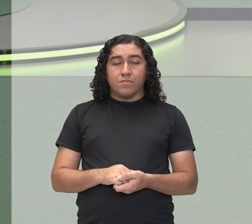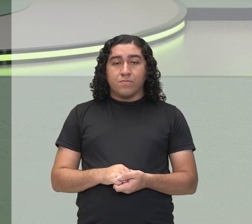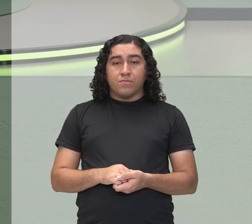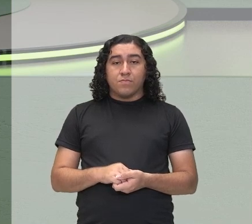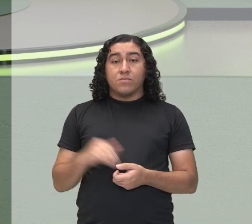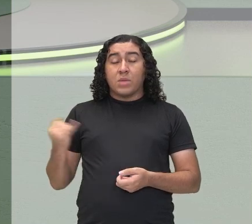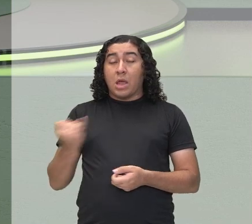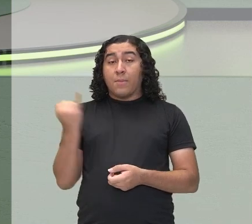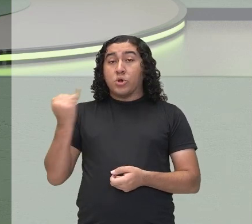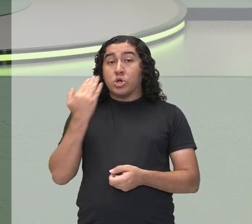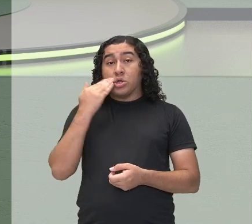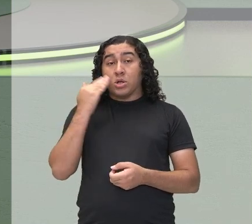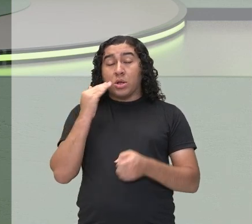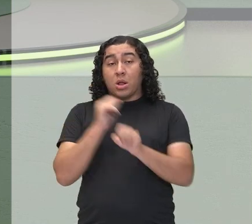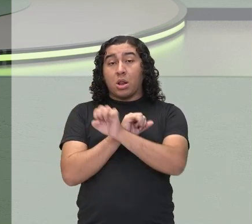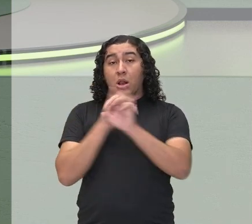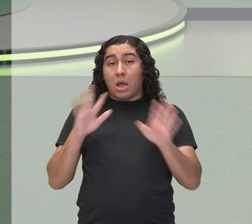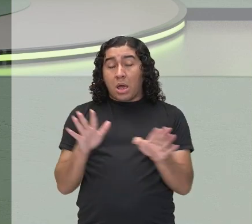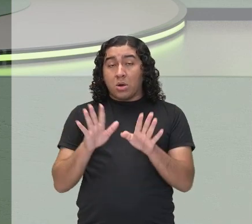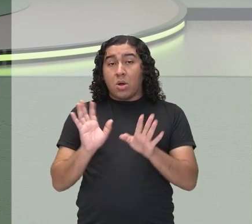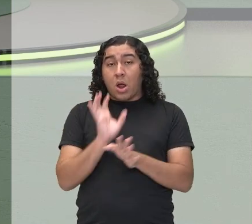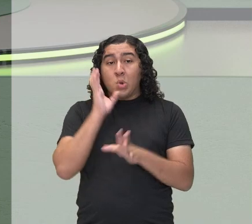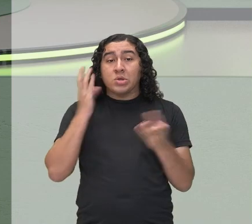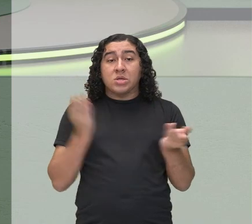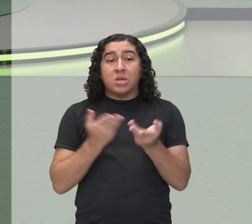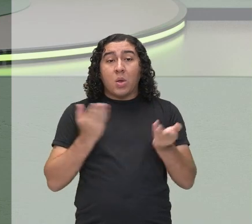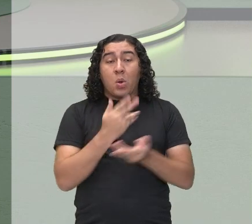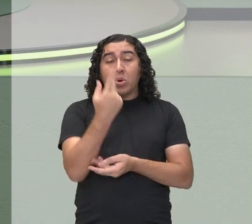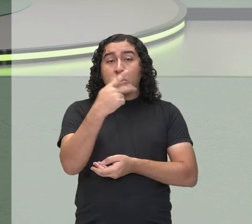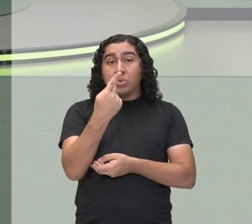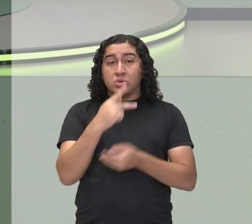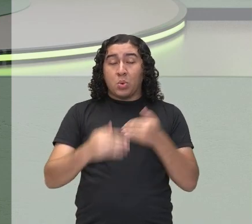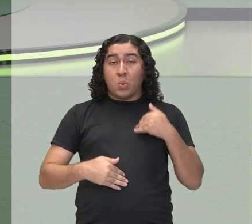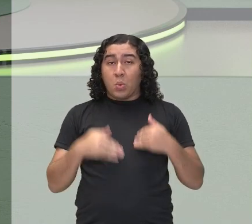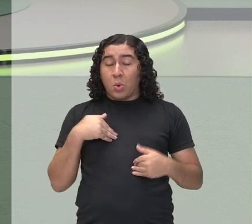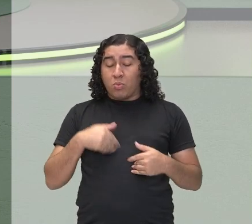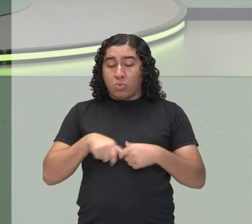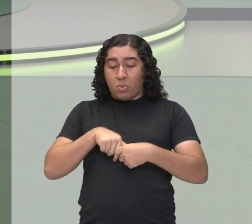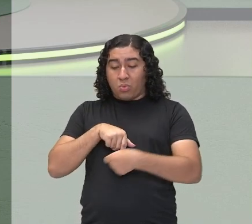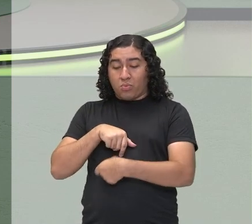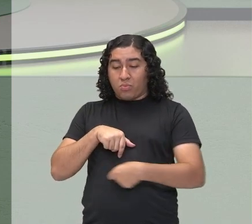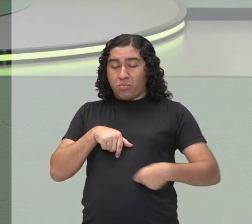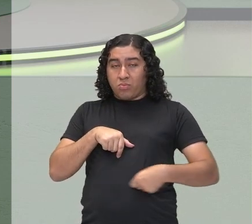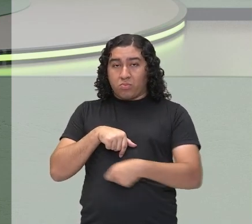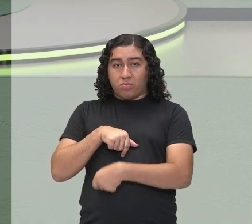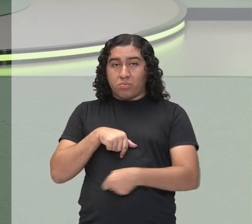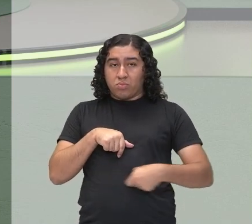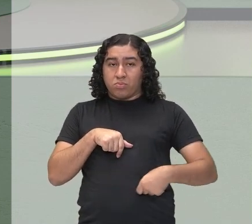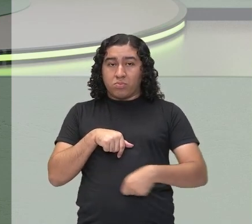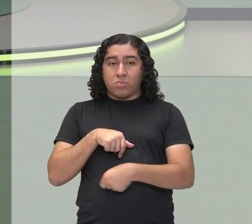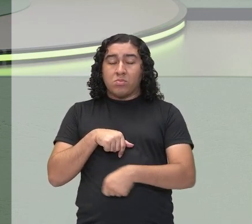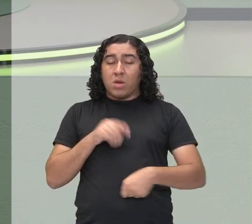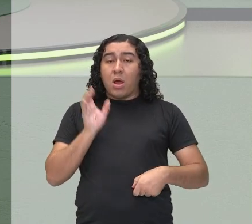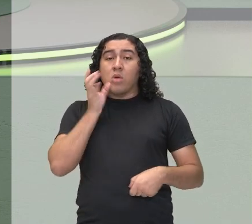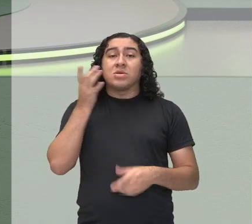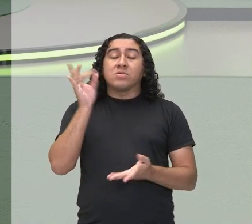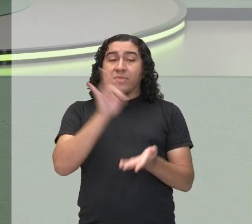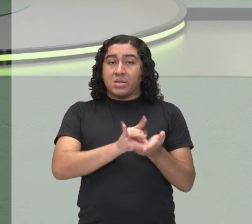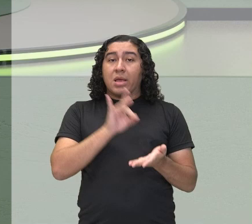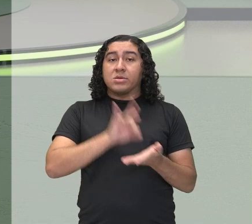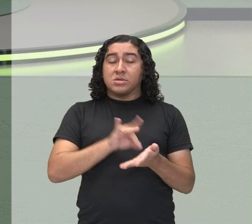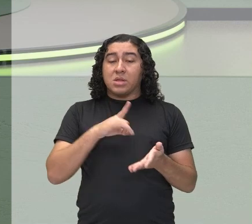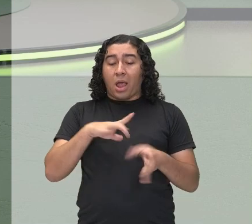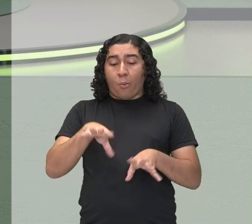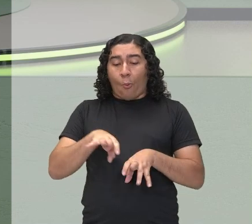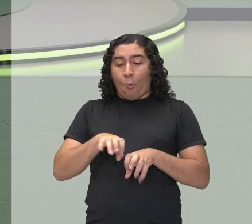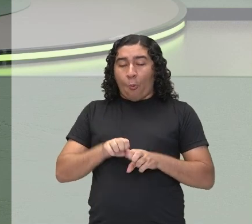esse processo que está acontecendo agora aí no seu intestino delgado, né? Ele está ocorrendo aí o processo de absorção